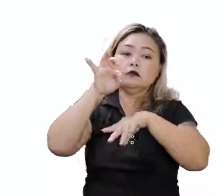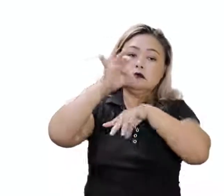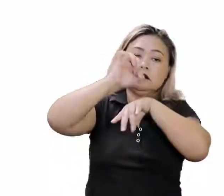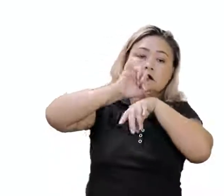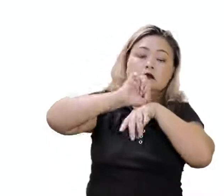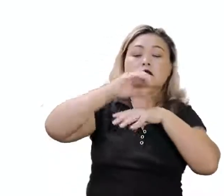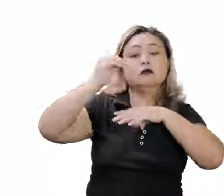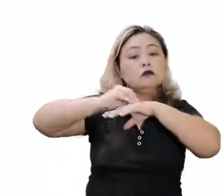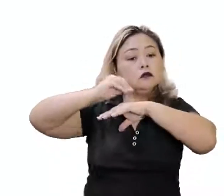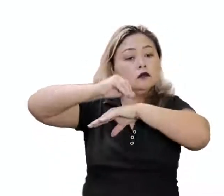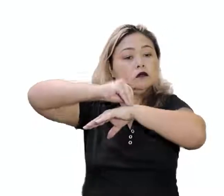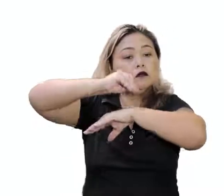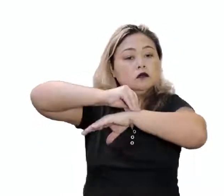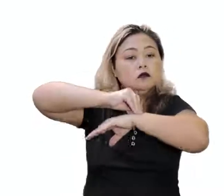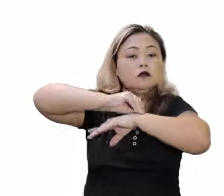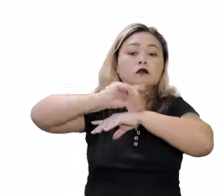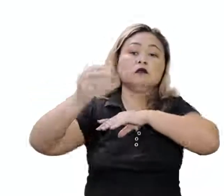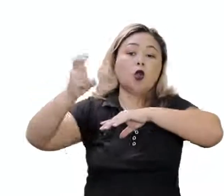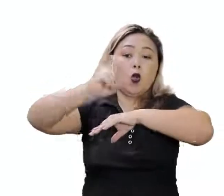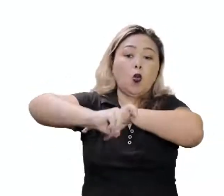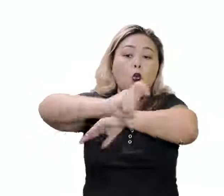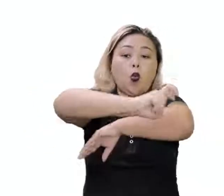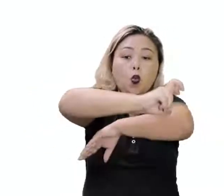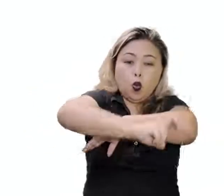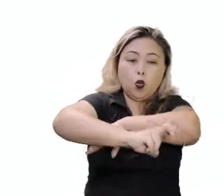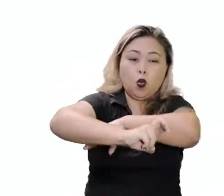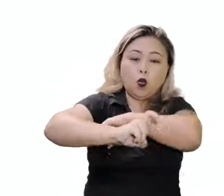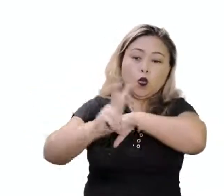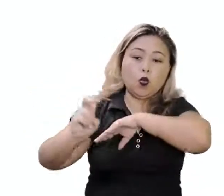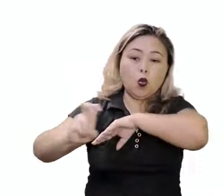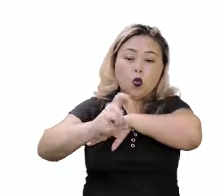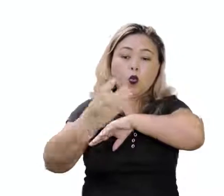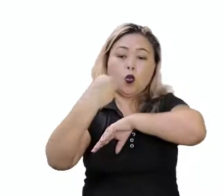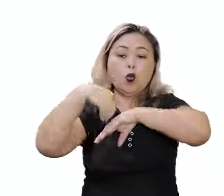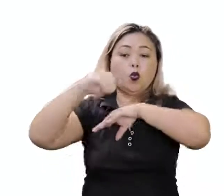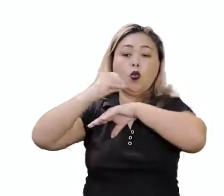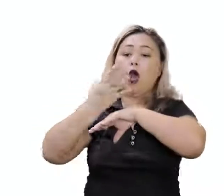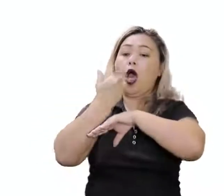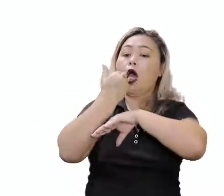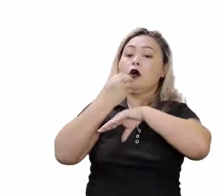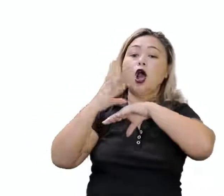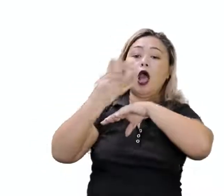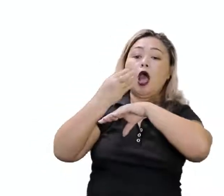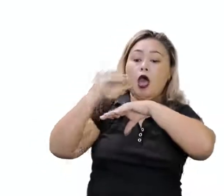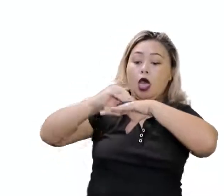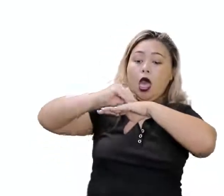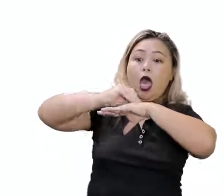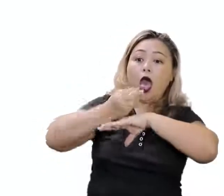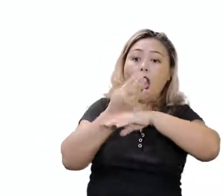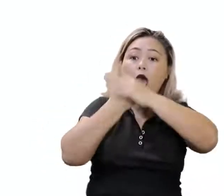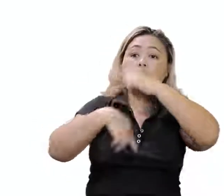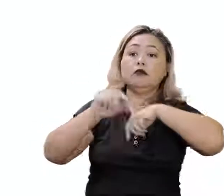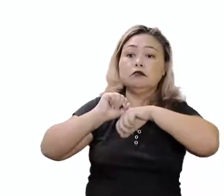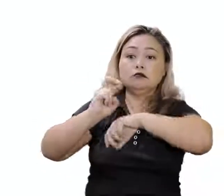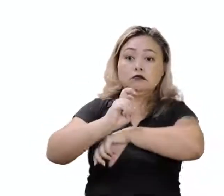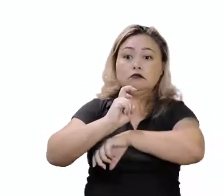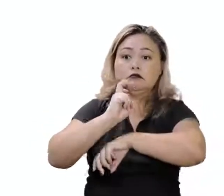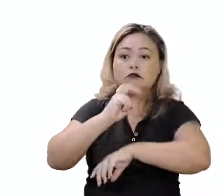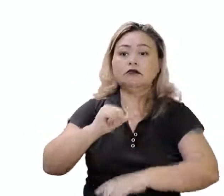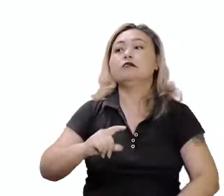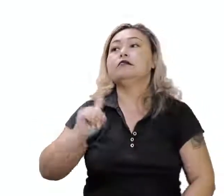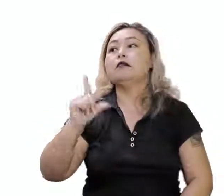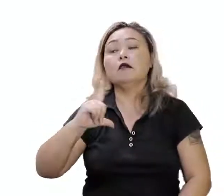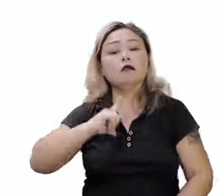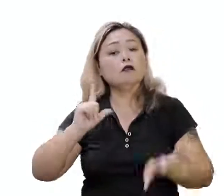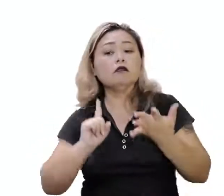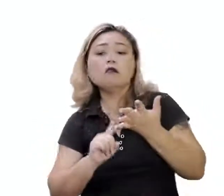grilinho, o sapinho e a cobra, a serpente se alimentando, predando esse sapinho. Então, aqui eu